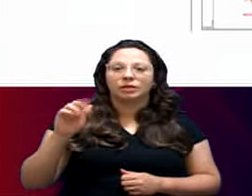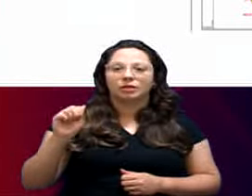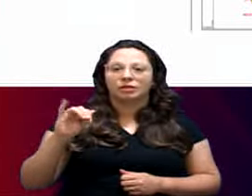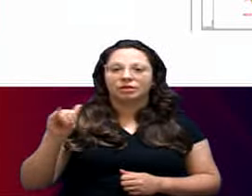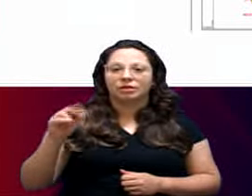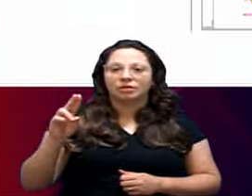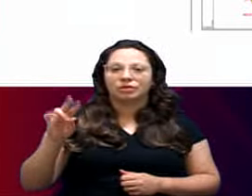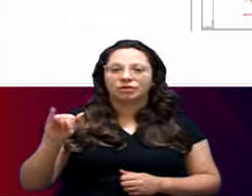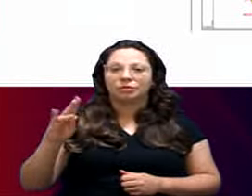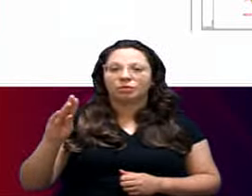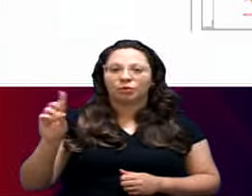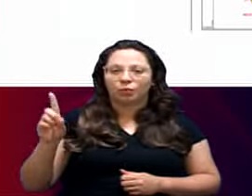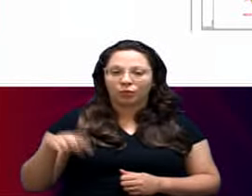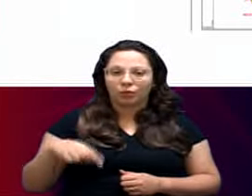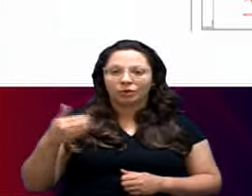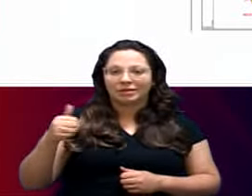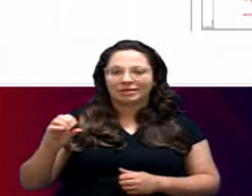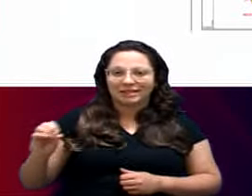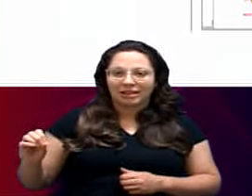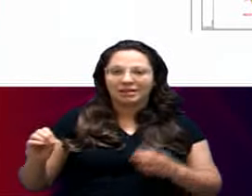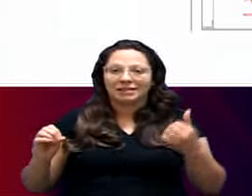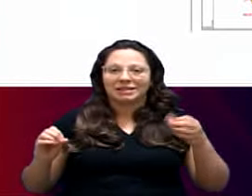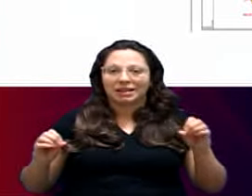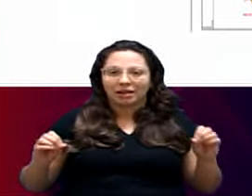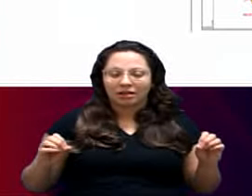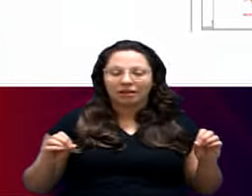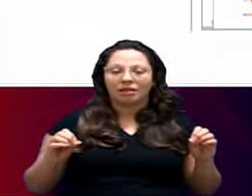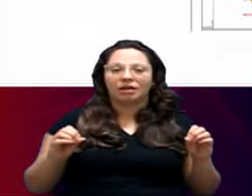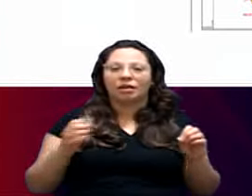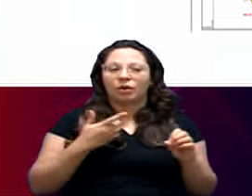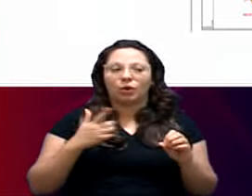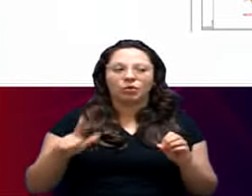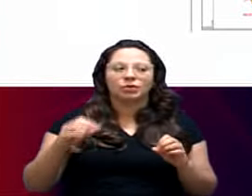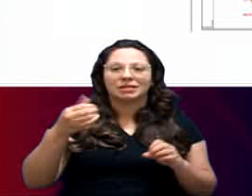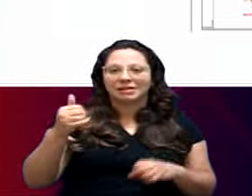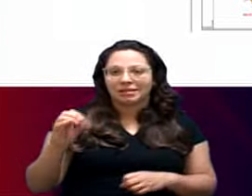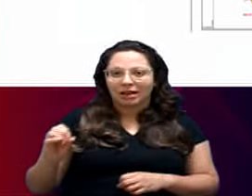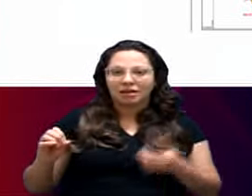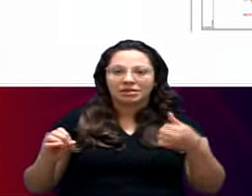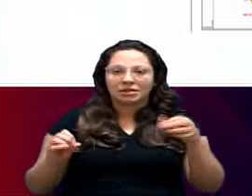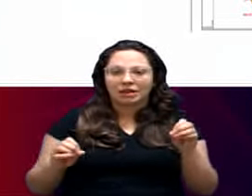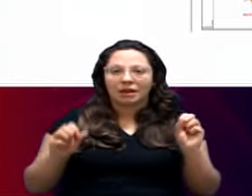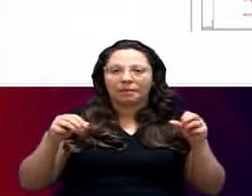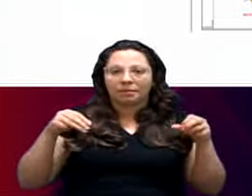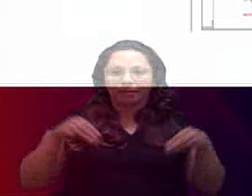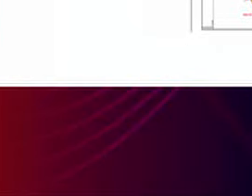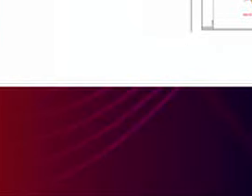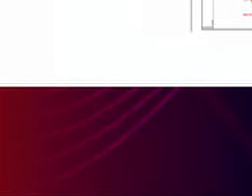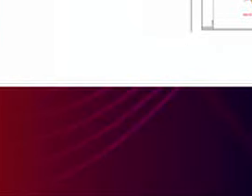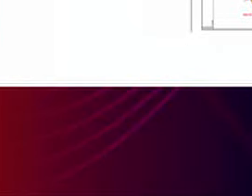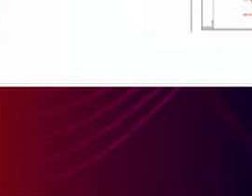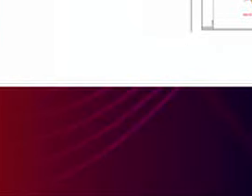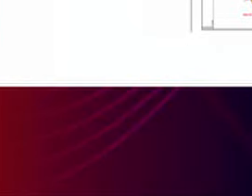Piraju com 100 m o eufrázio 100 m e Itapera grande 100 m então aqui só